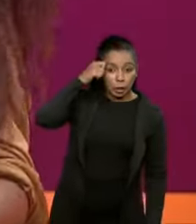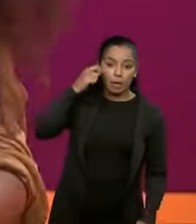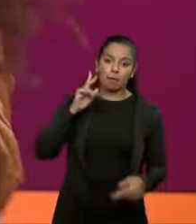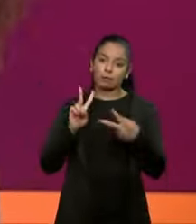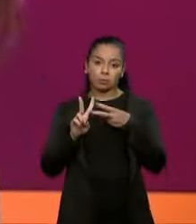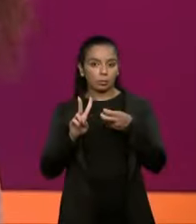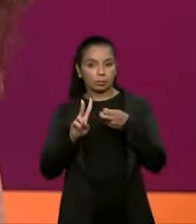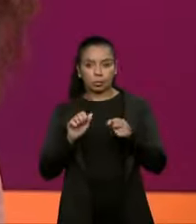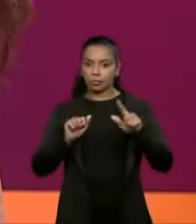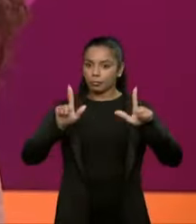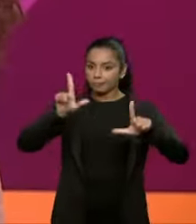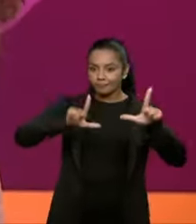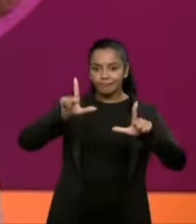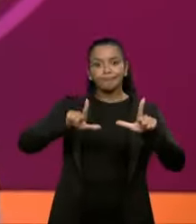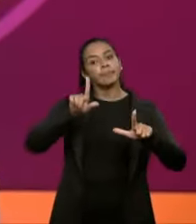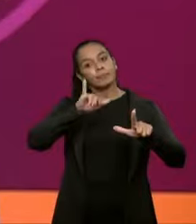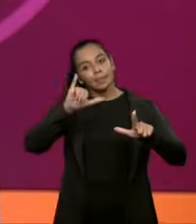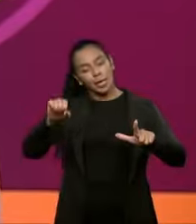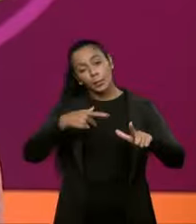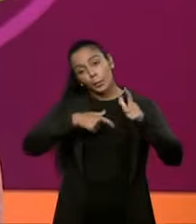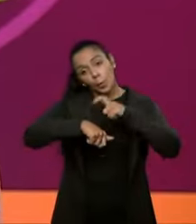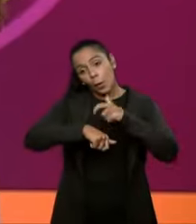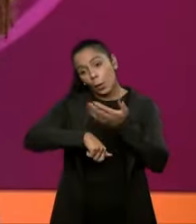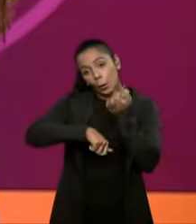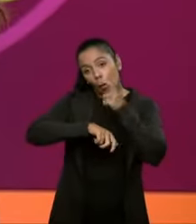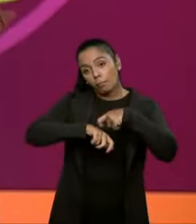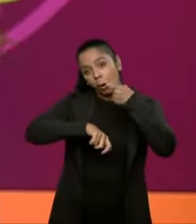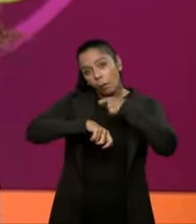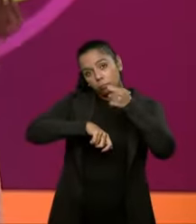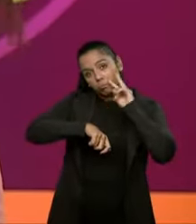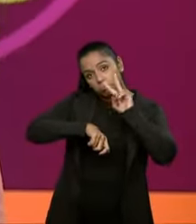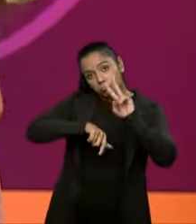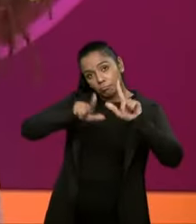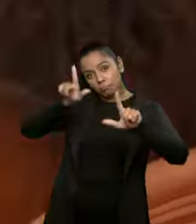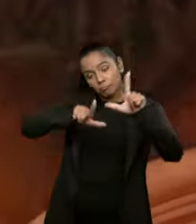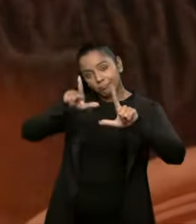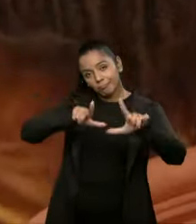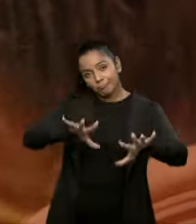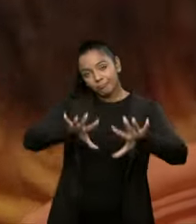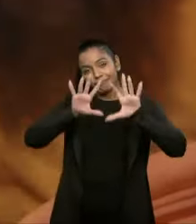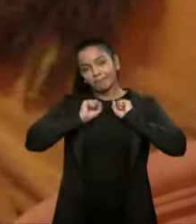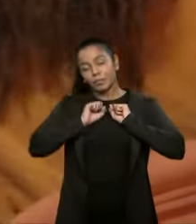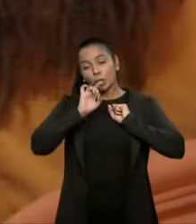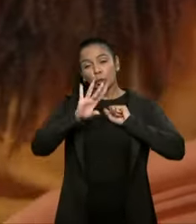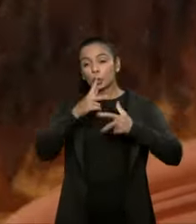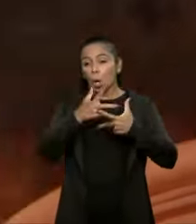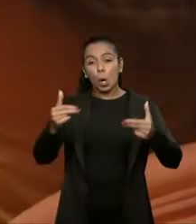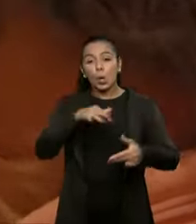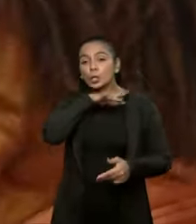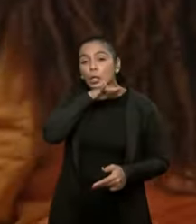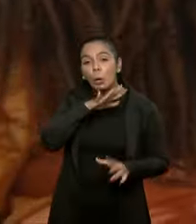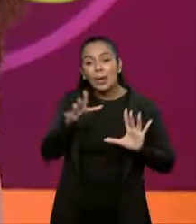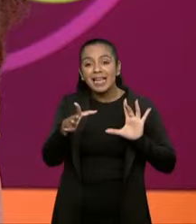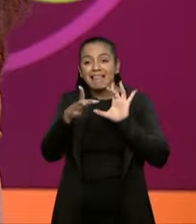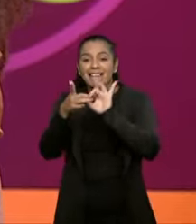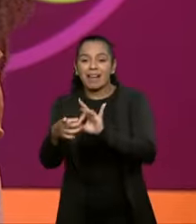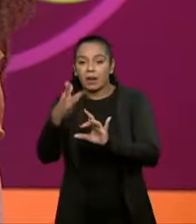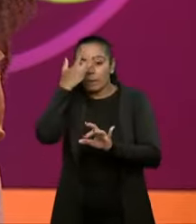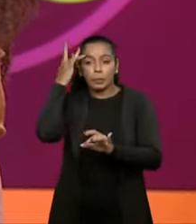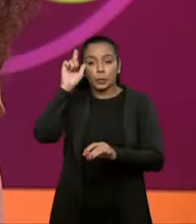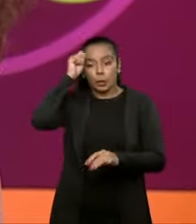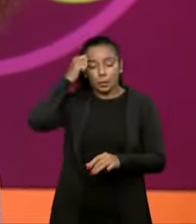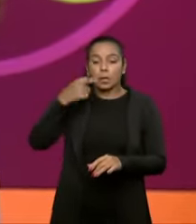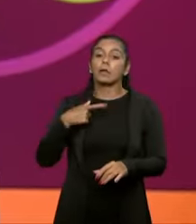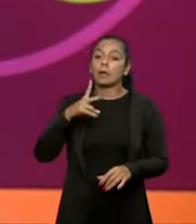grandes veículos, é isso que vai entrar na hora do almoço. A gente almoçando vai ligar a TV. Claro. E aí, só desgraça ligada a pessoas negras, isso vai entrar na cabeça